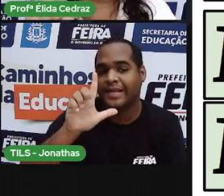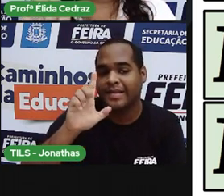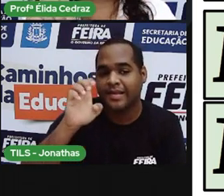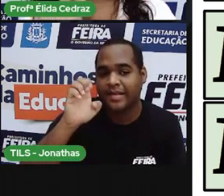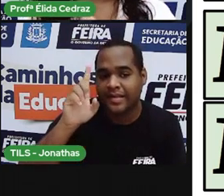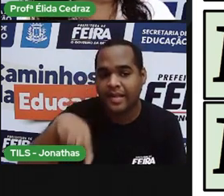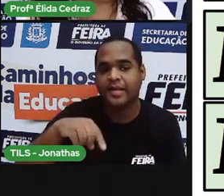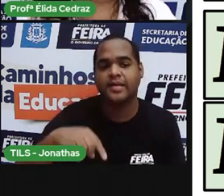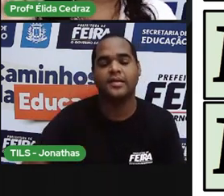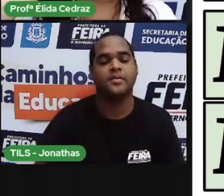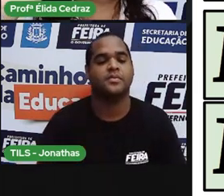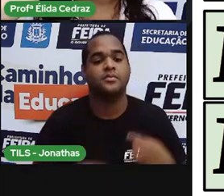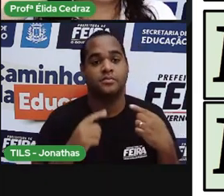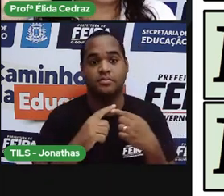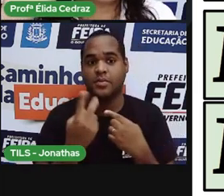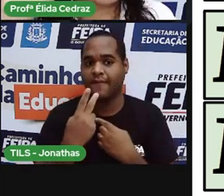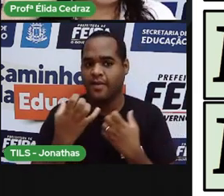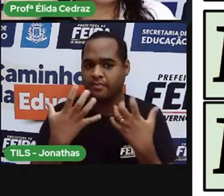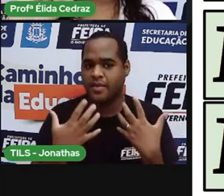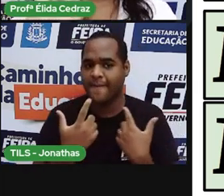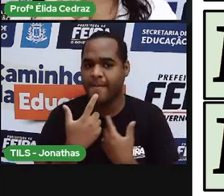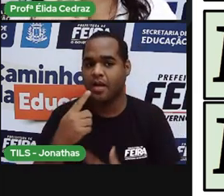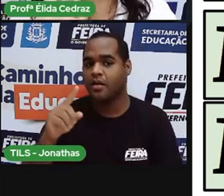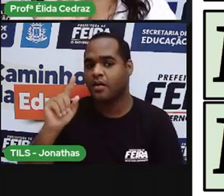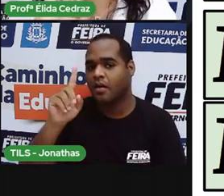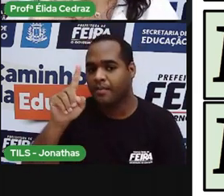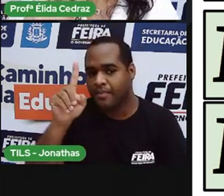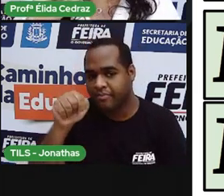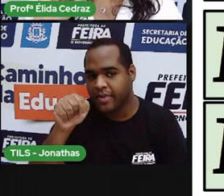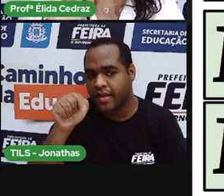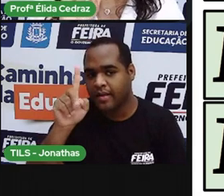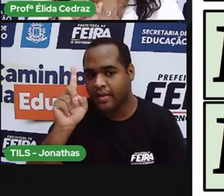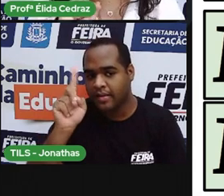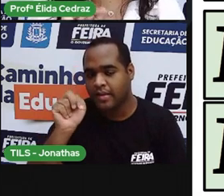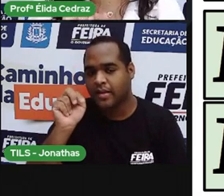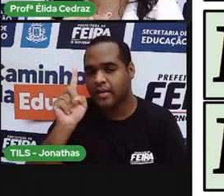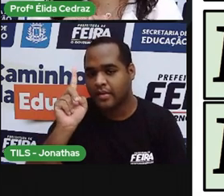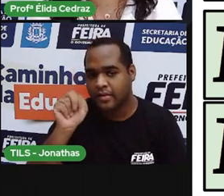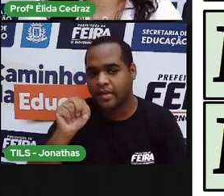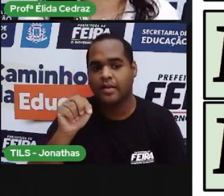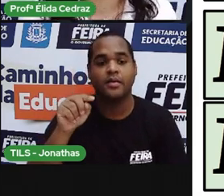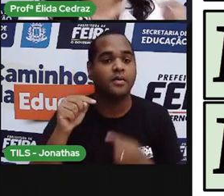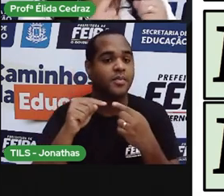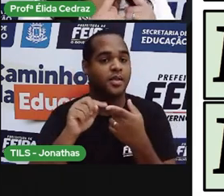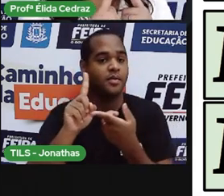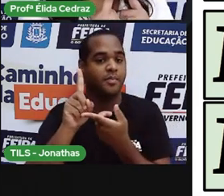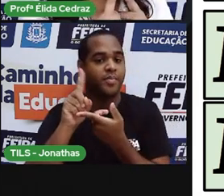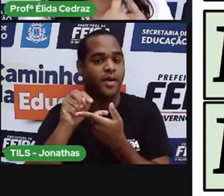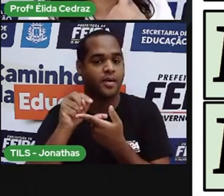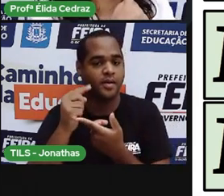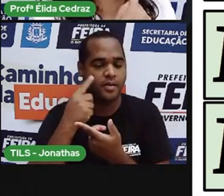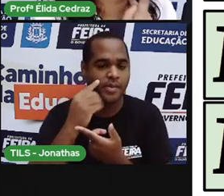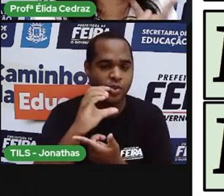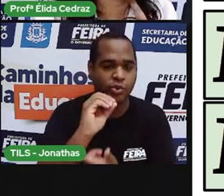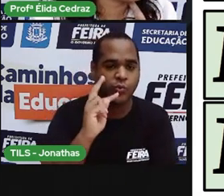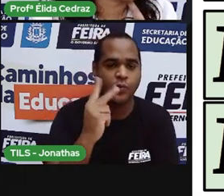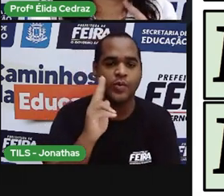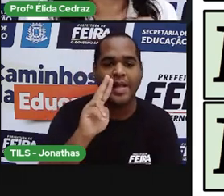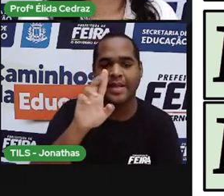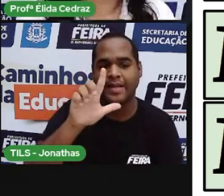boca por causa daquele tracinho ali em cima que a gente chama de acento agudo, ó.